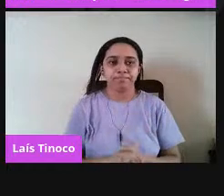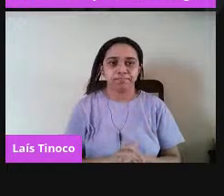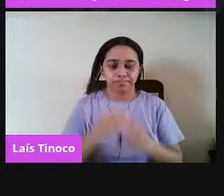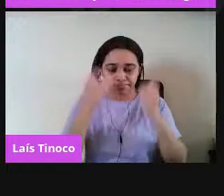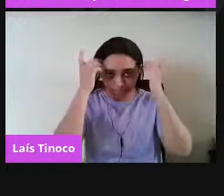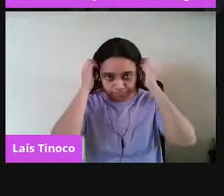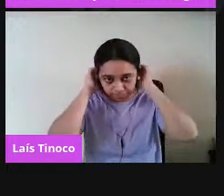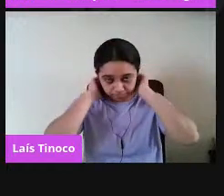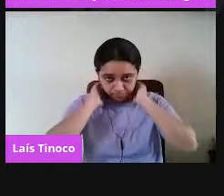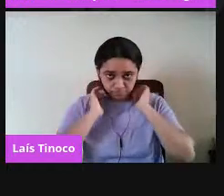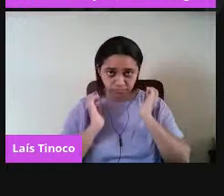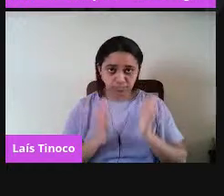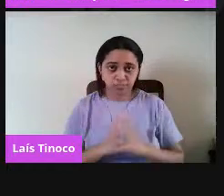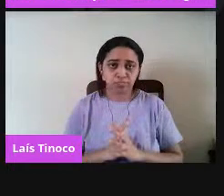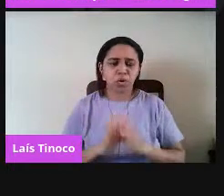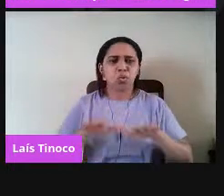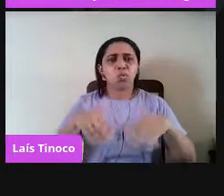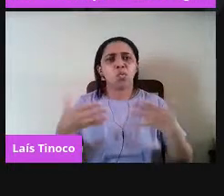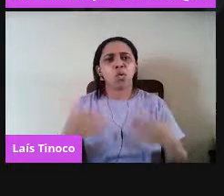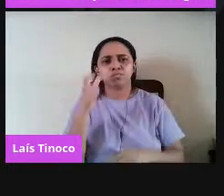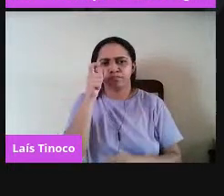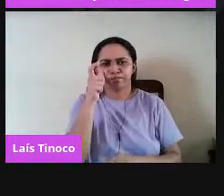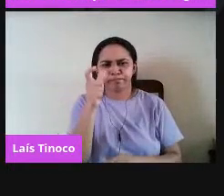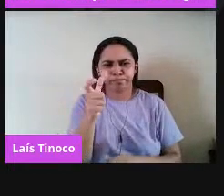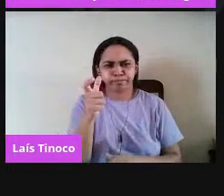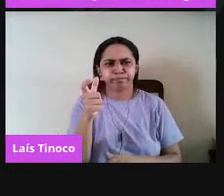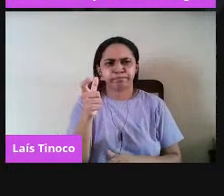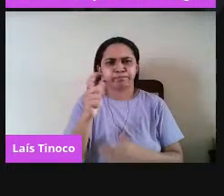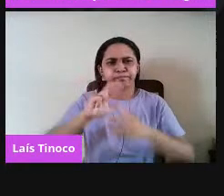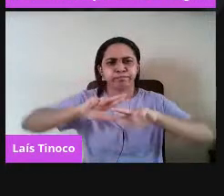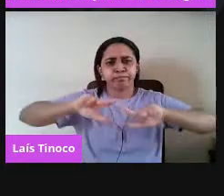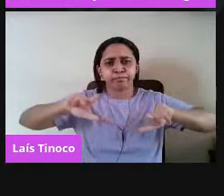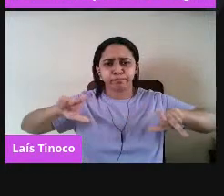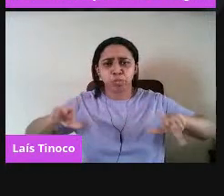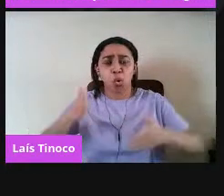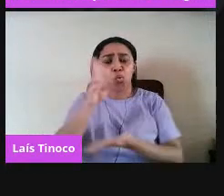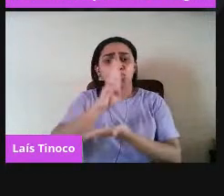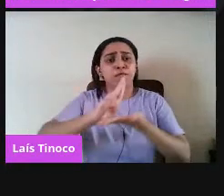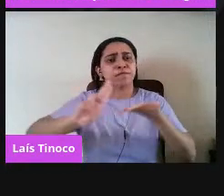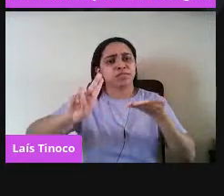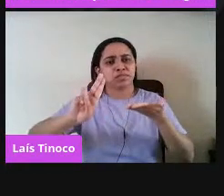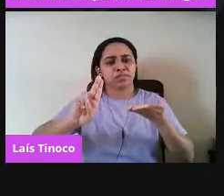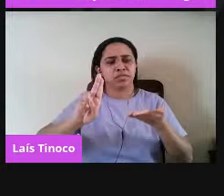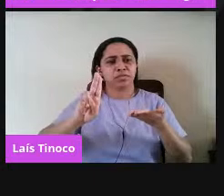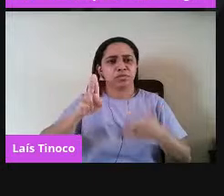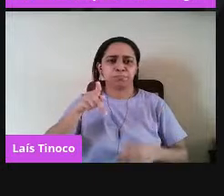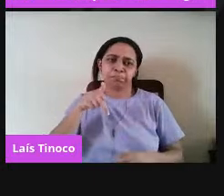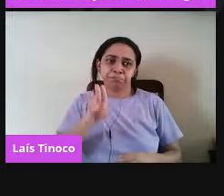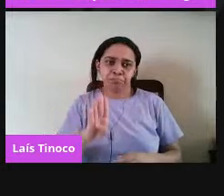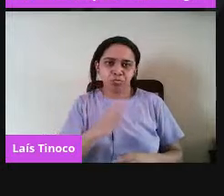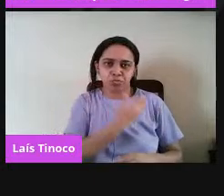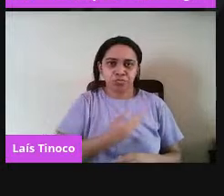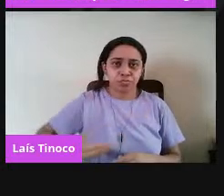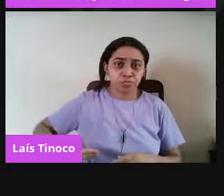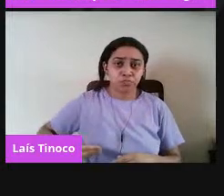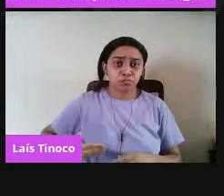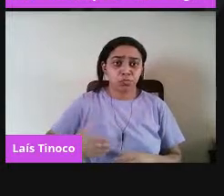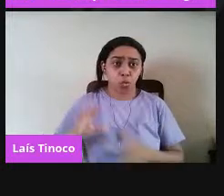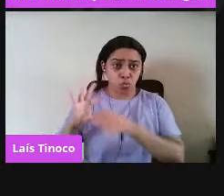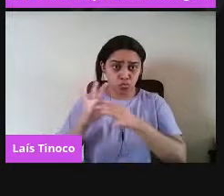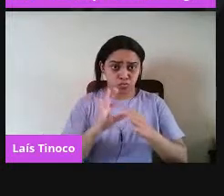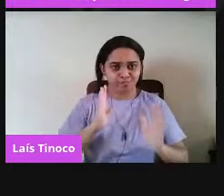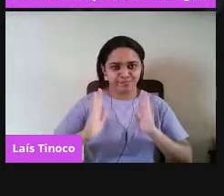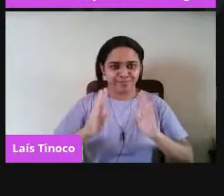A quais interesses atendem as universidades públicas? O contexto de pandemia nos responde. São